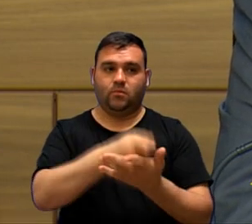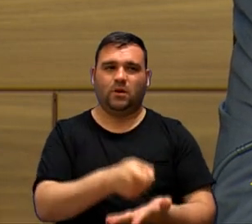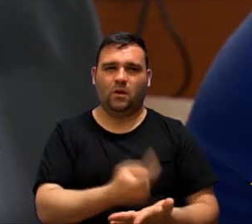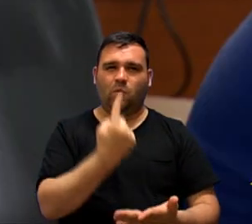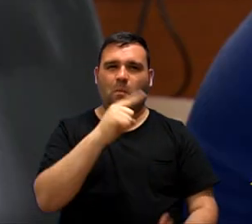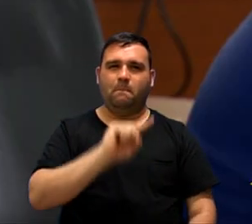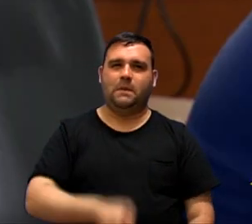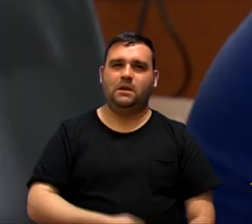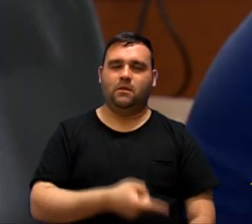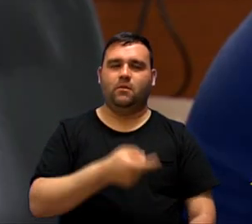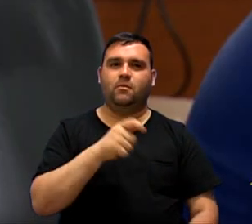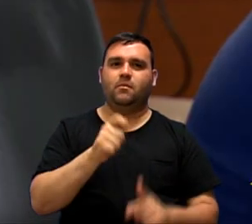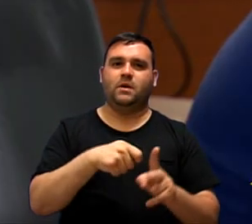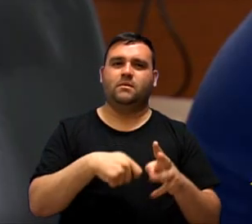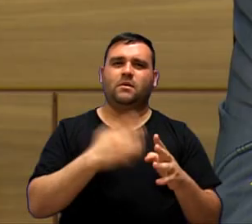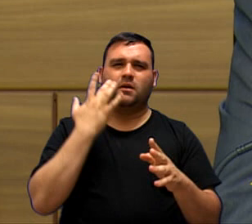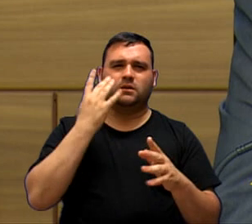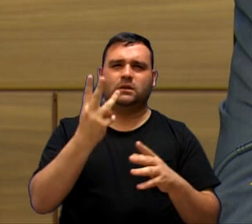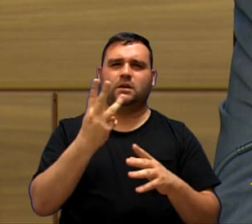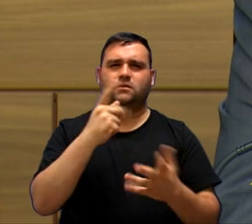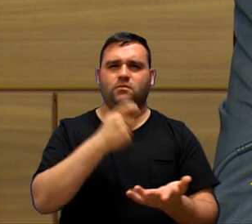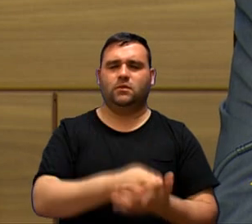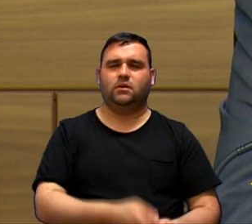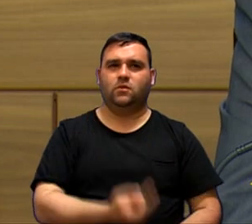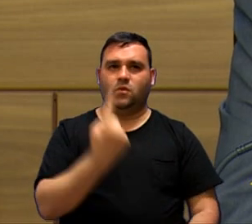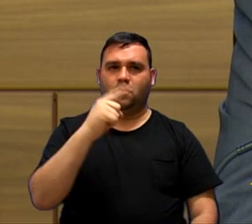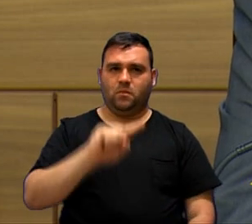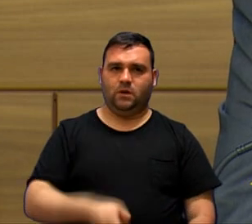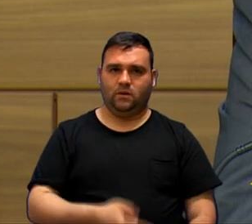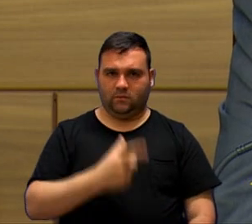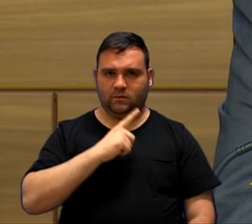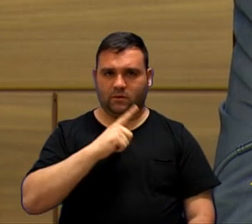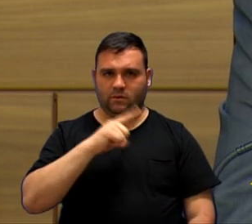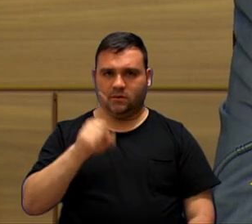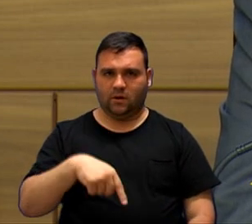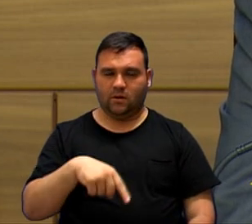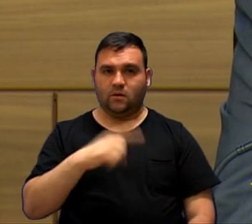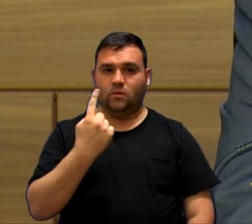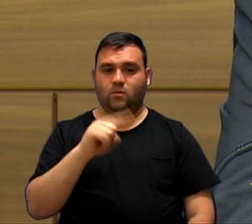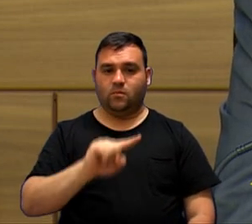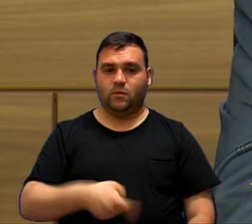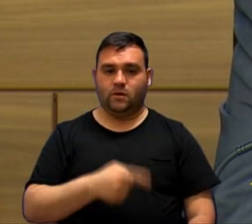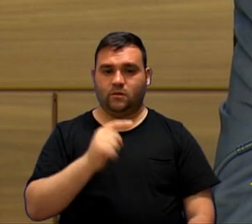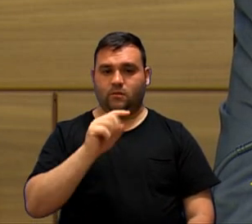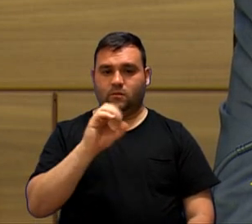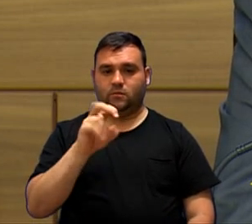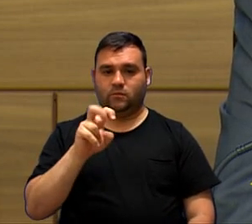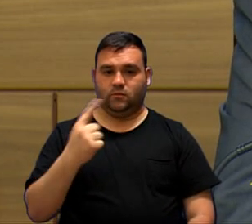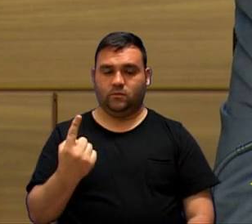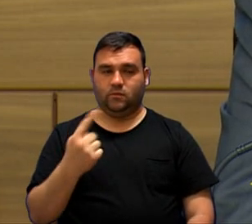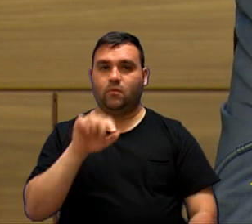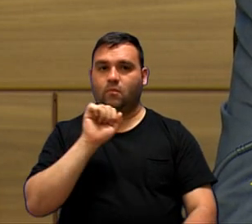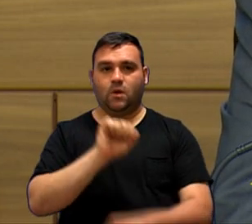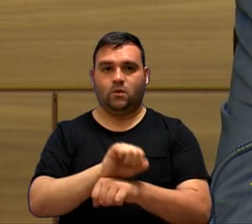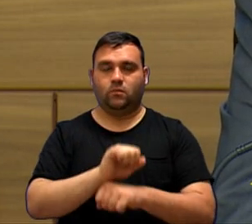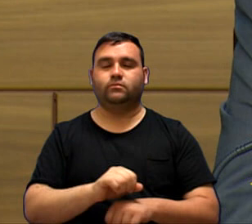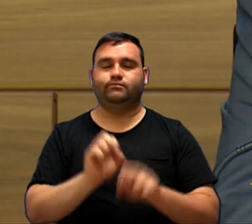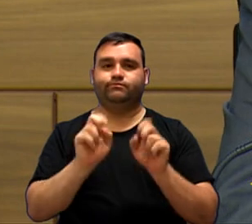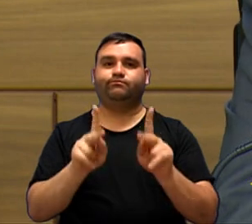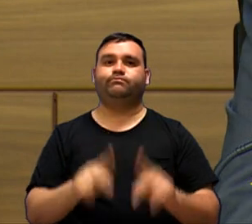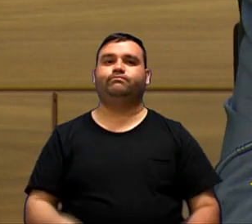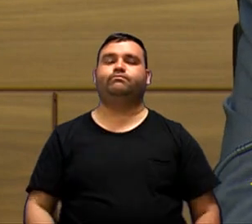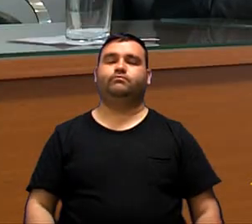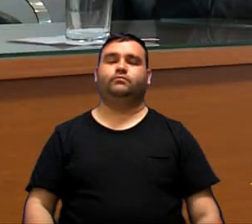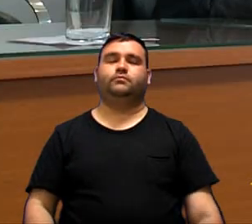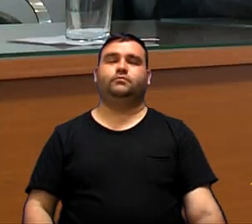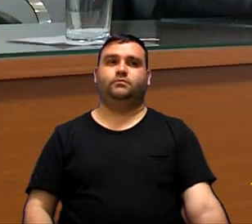pagava um milhão e pouco por mês. Foi pago, acho que 3 parcelas. De 1 milhão e pouco, né? Isso, 1.051.000. Isso, parou. Parou. Tá.